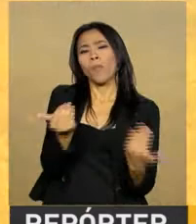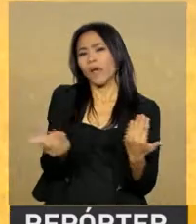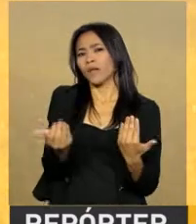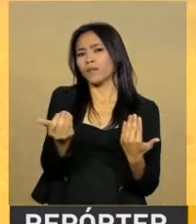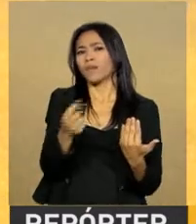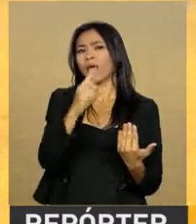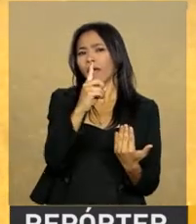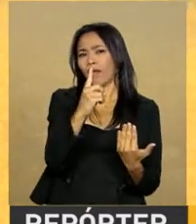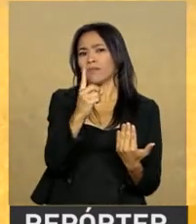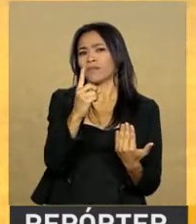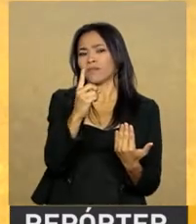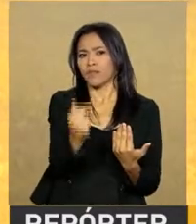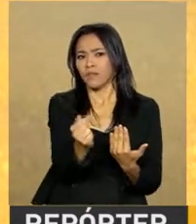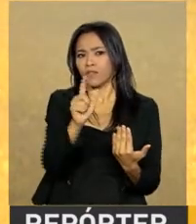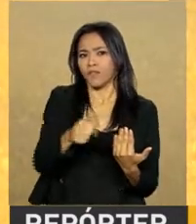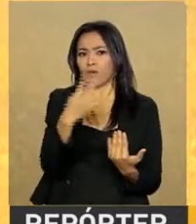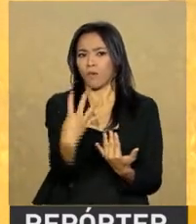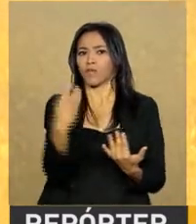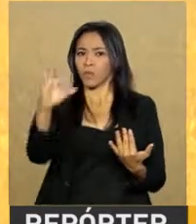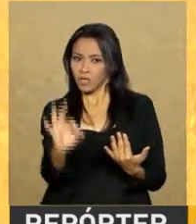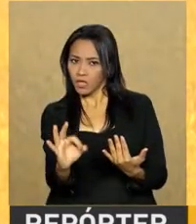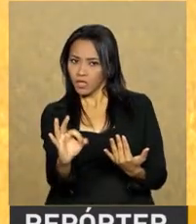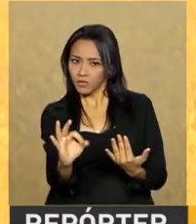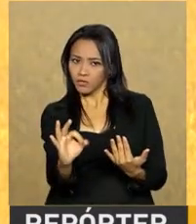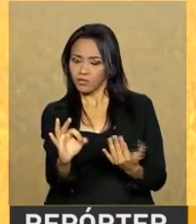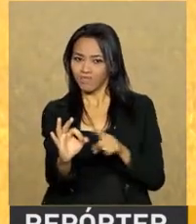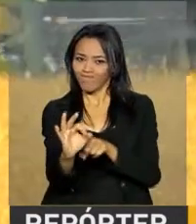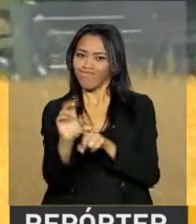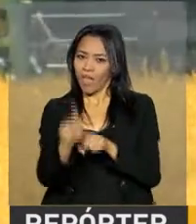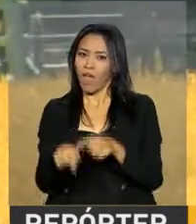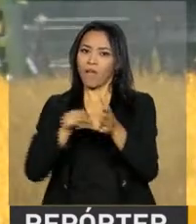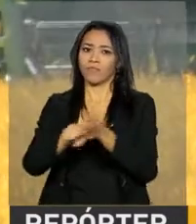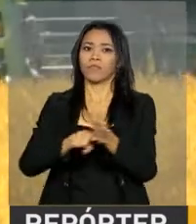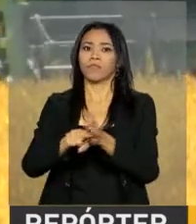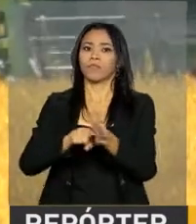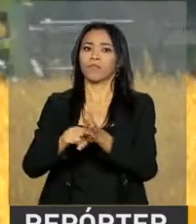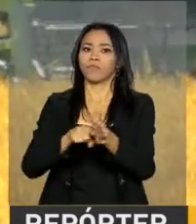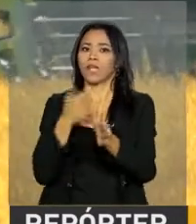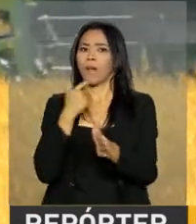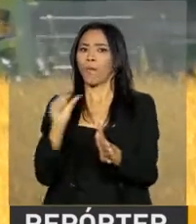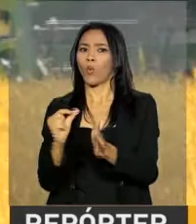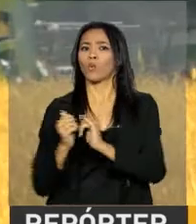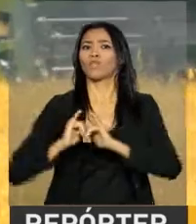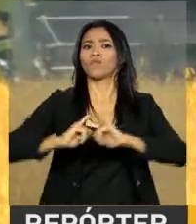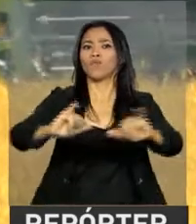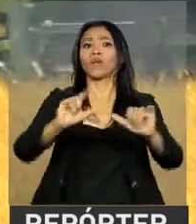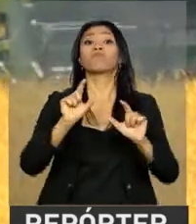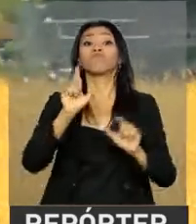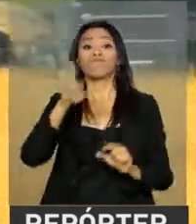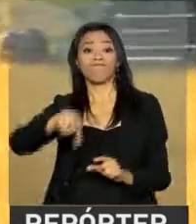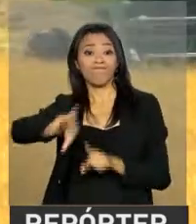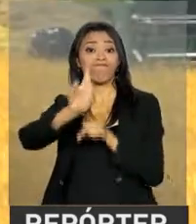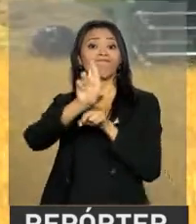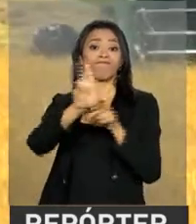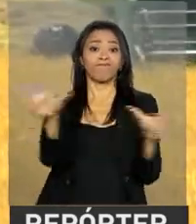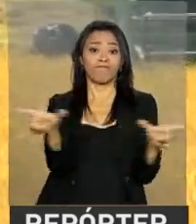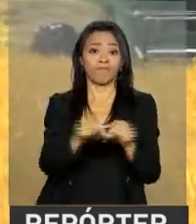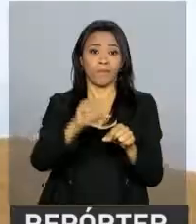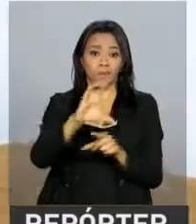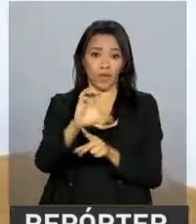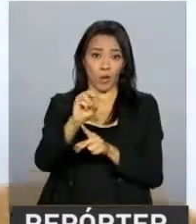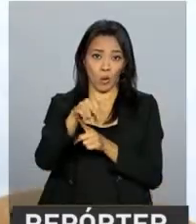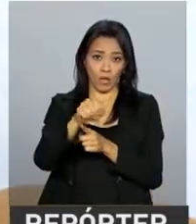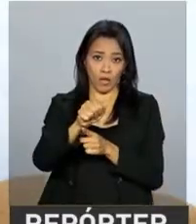17,4 por cento de acordo com o levantamento divulgado agora há pouco pela conab a estimativa positiva